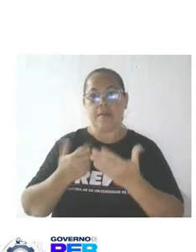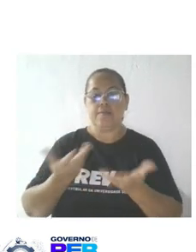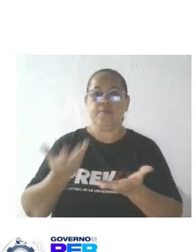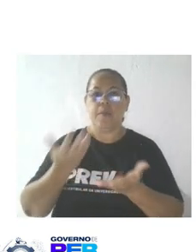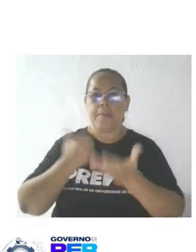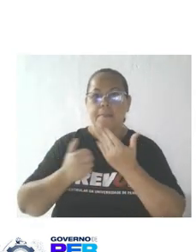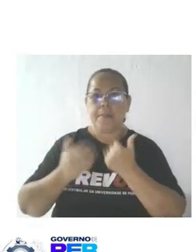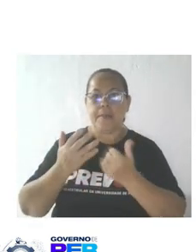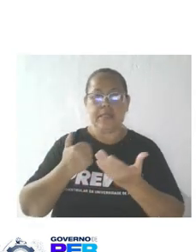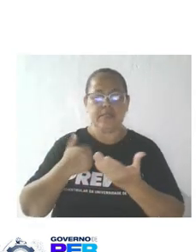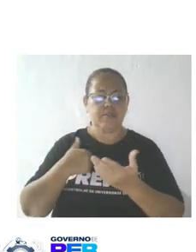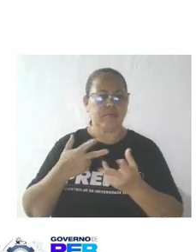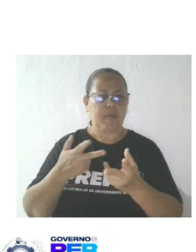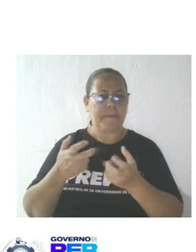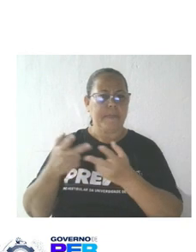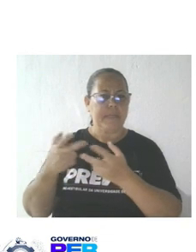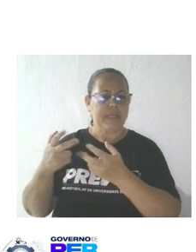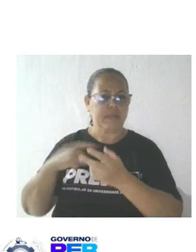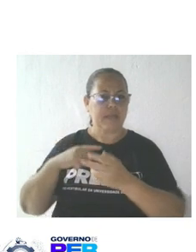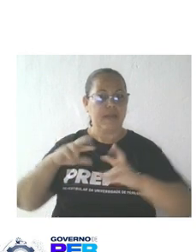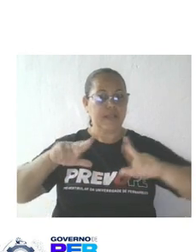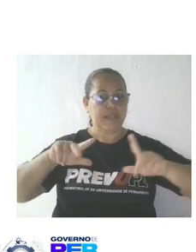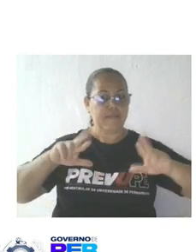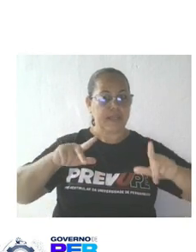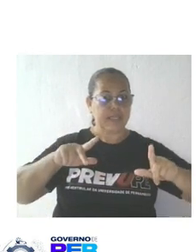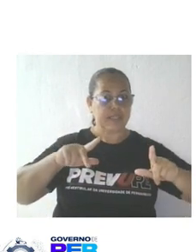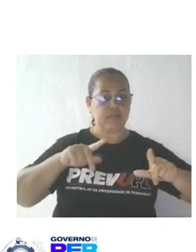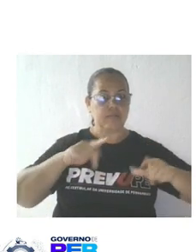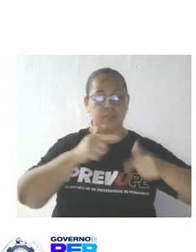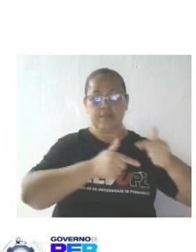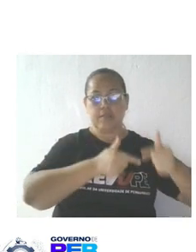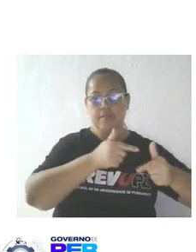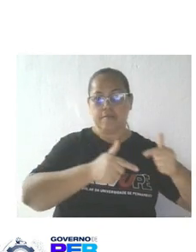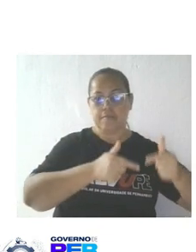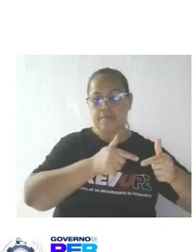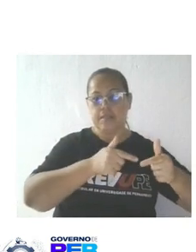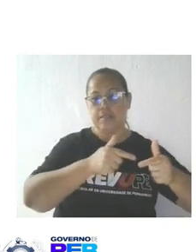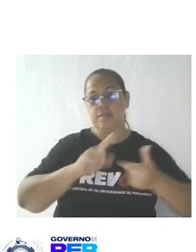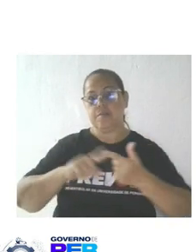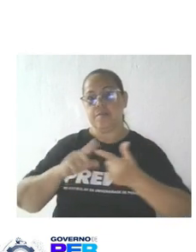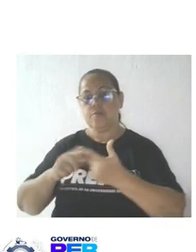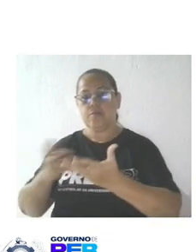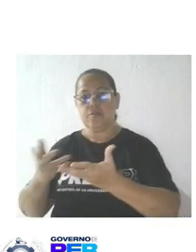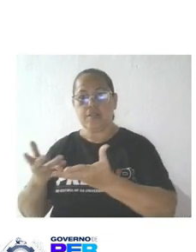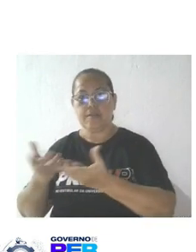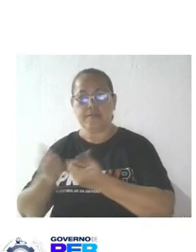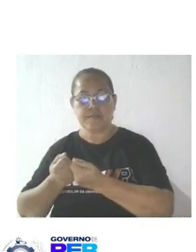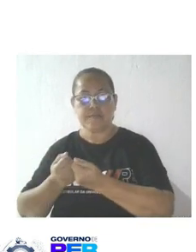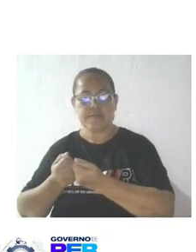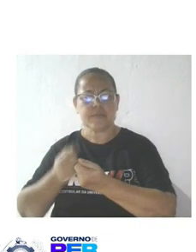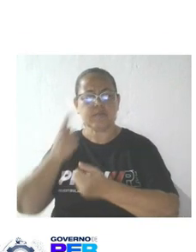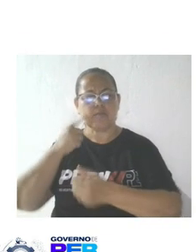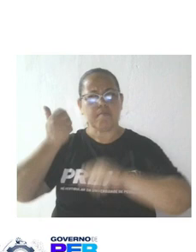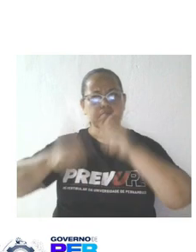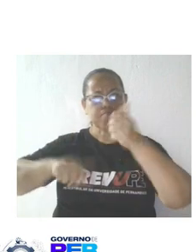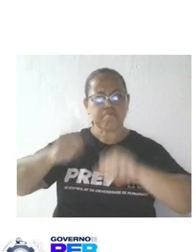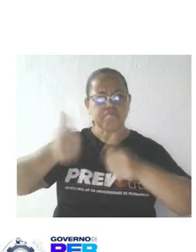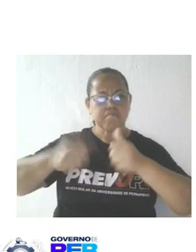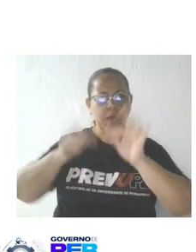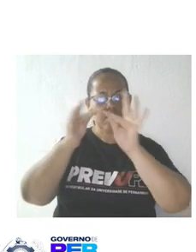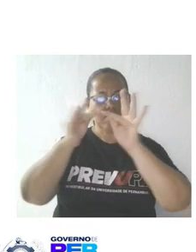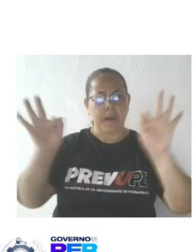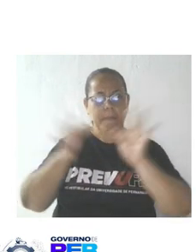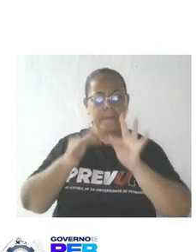Daí, pessoal, anota aqui no texto ele coloca a diferença dos produtores para os consumidores. Ele diz, analise as proposições a seguir.